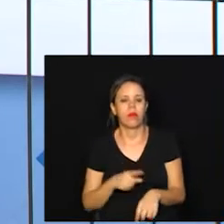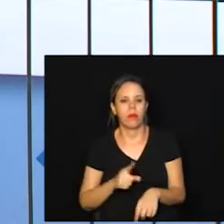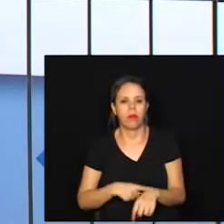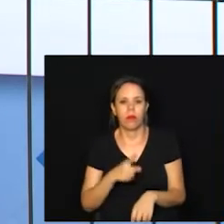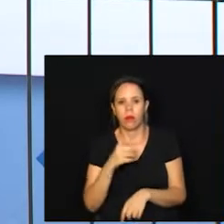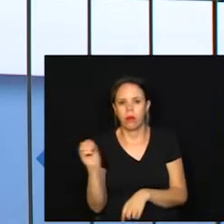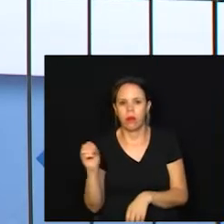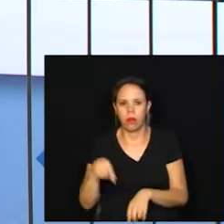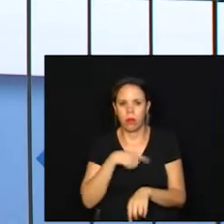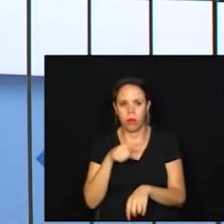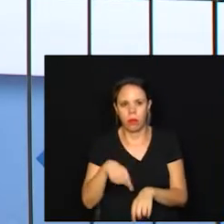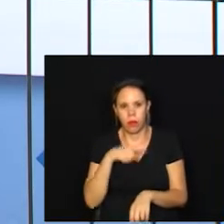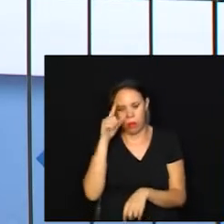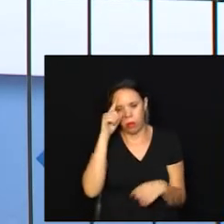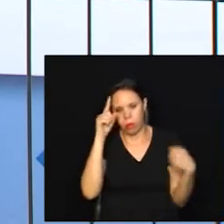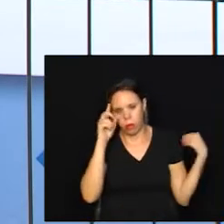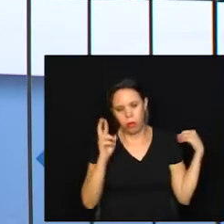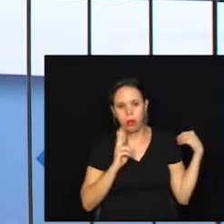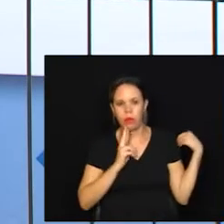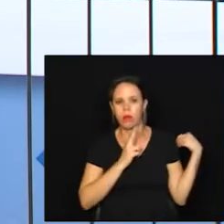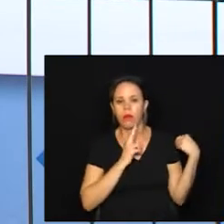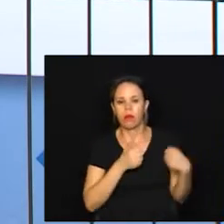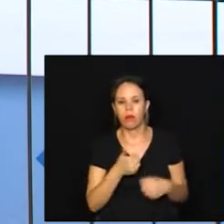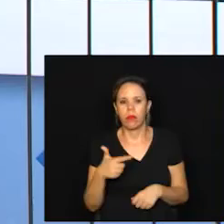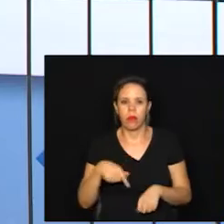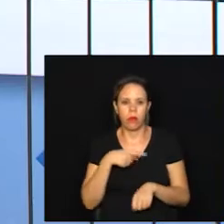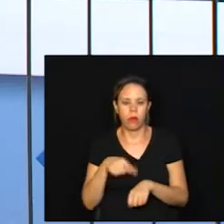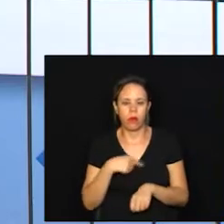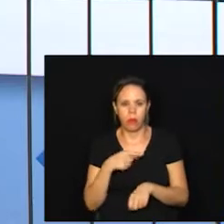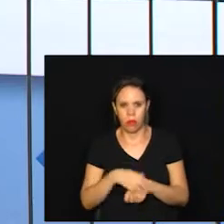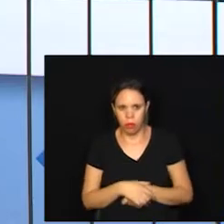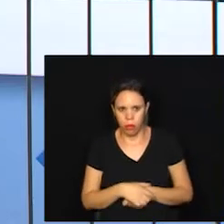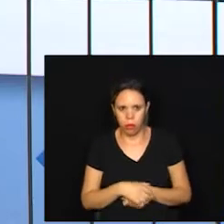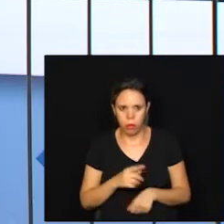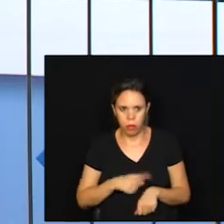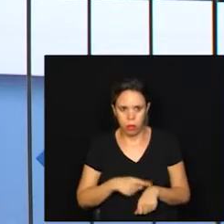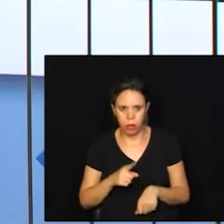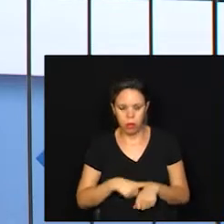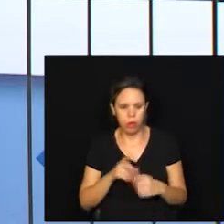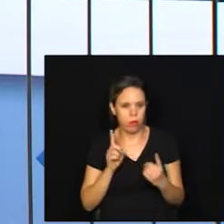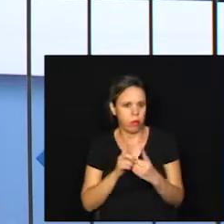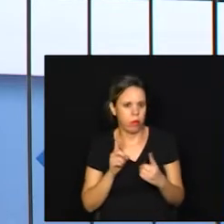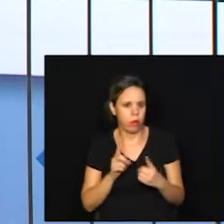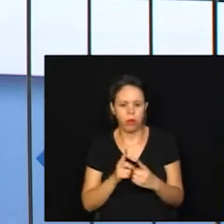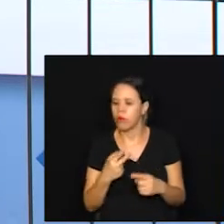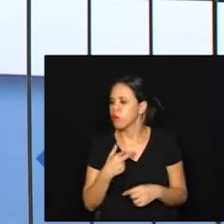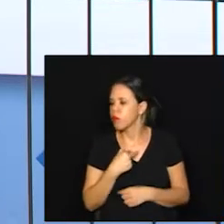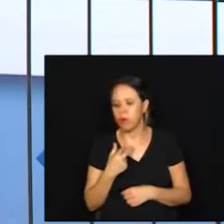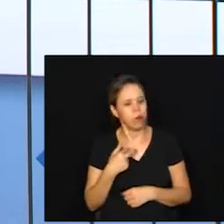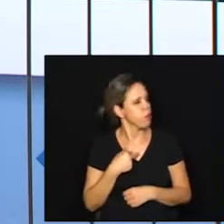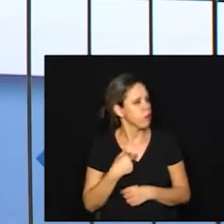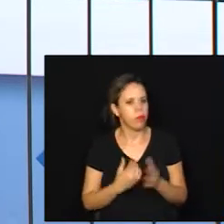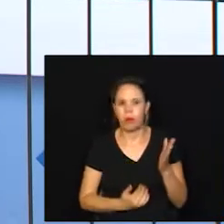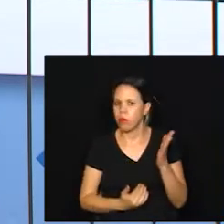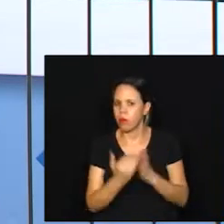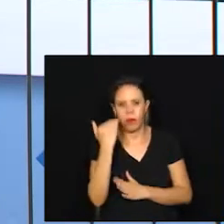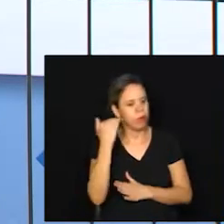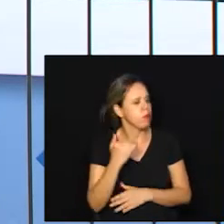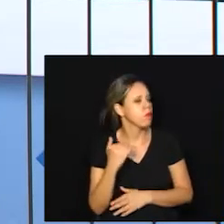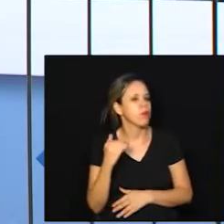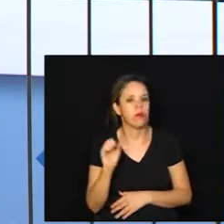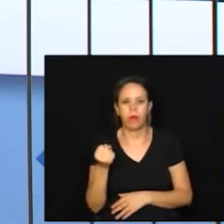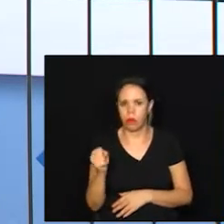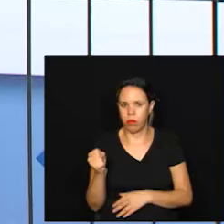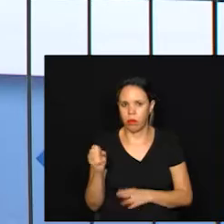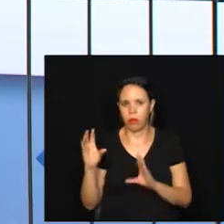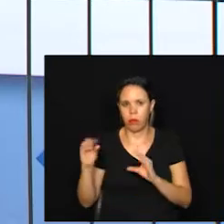10 horas diárias para restaurantes e 12 horas para as demais. O horário de funcionamento não pode exceder 8